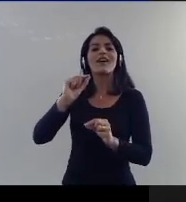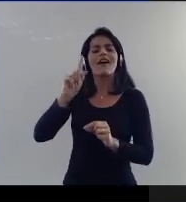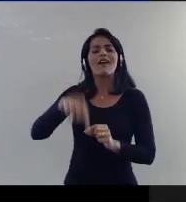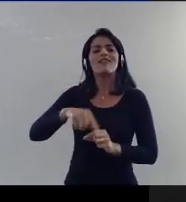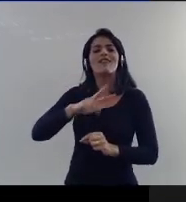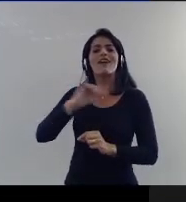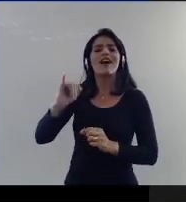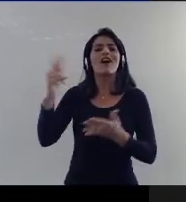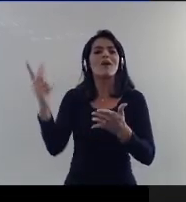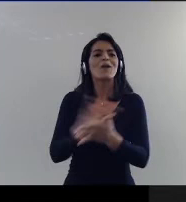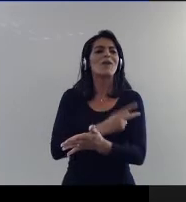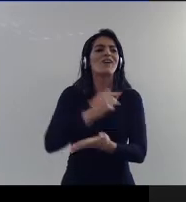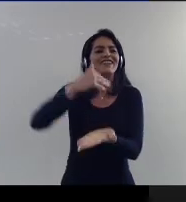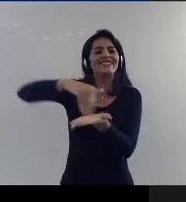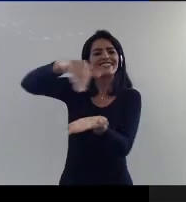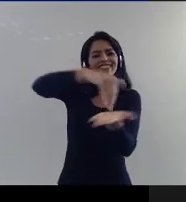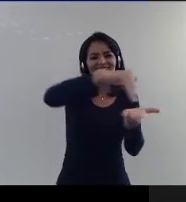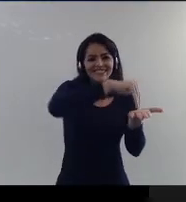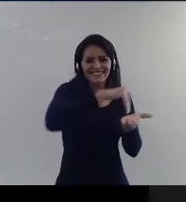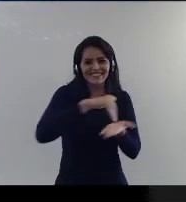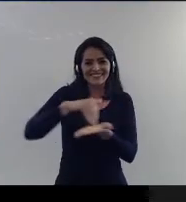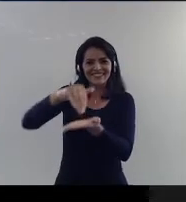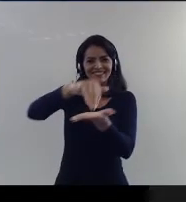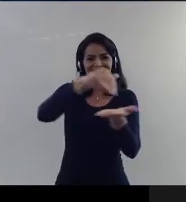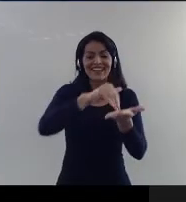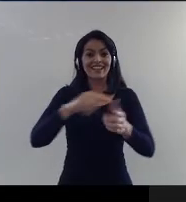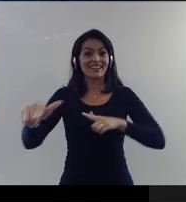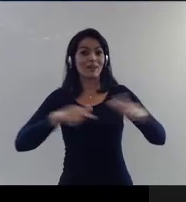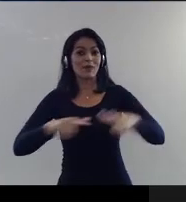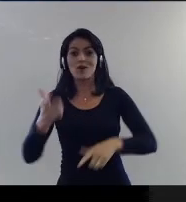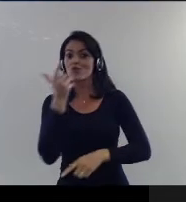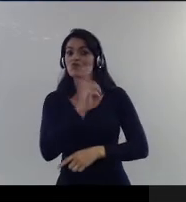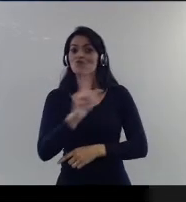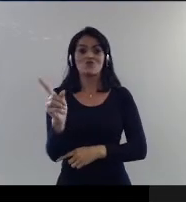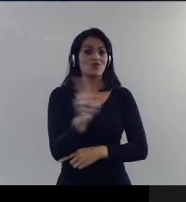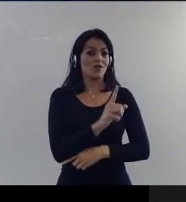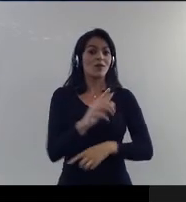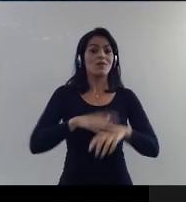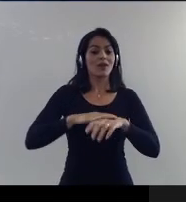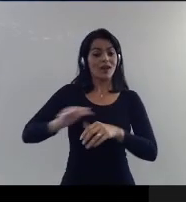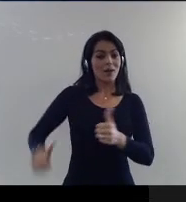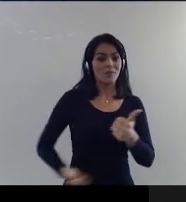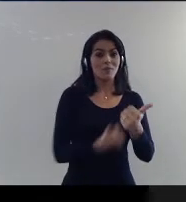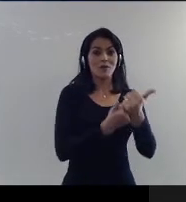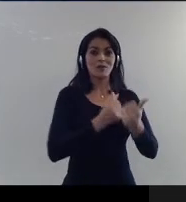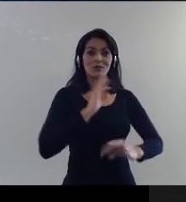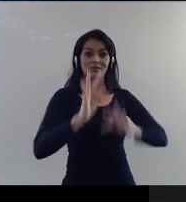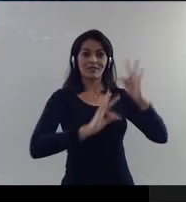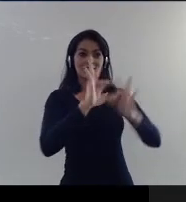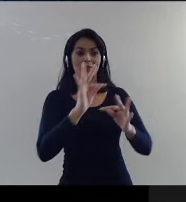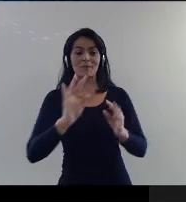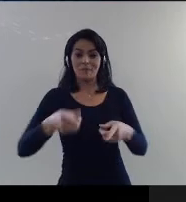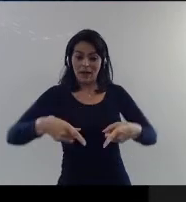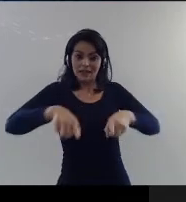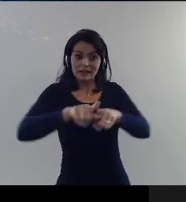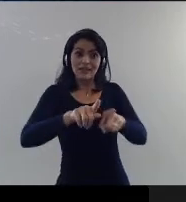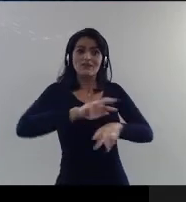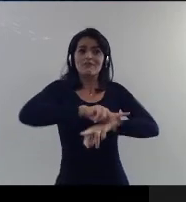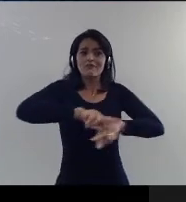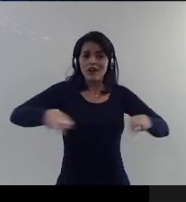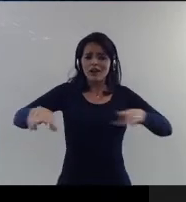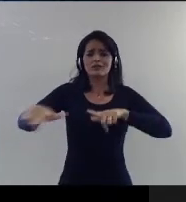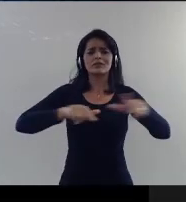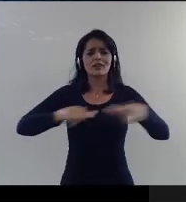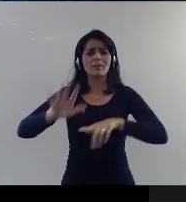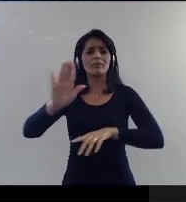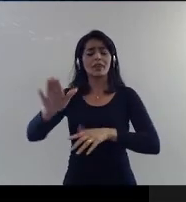que os escritórios não vão mais conseguir trabalhar sem ter apoio de parceiros de tecnologia para suas diversas tarefas, né?